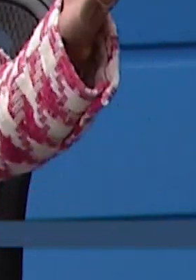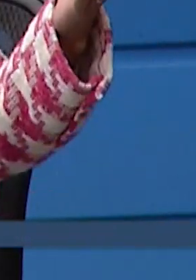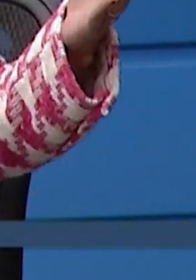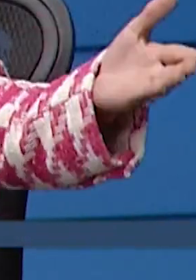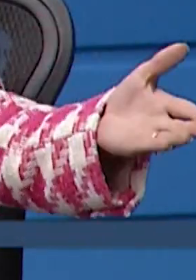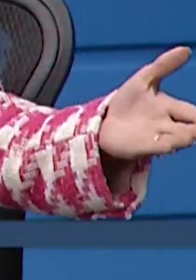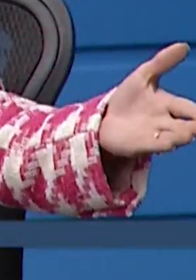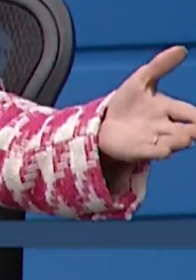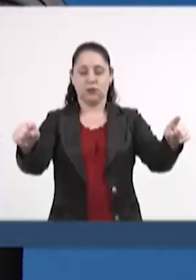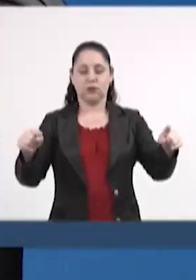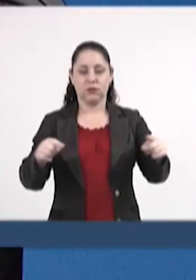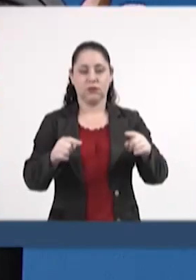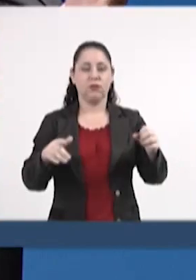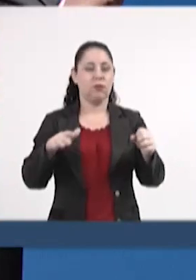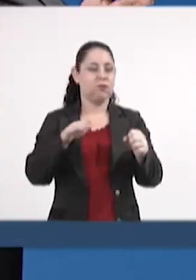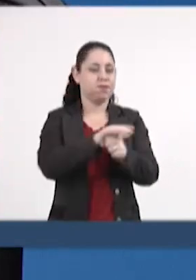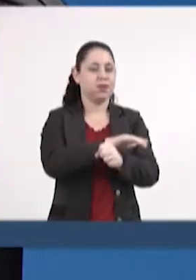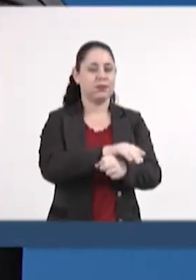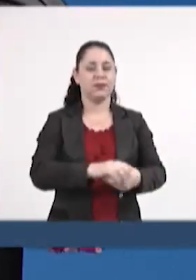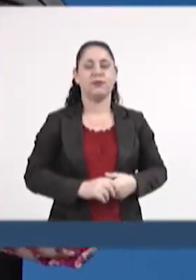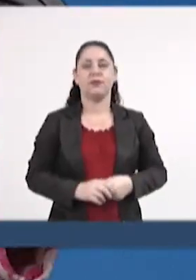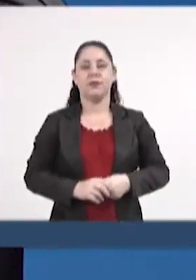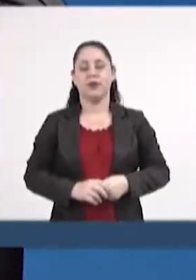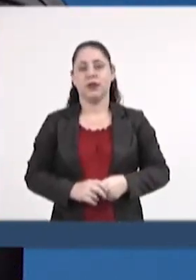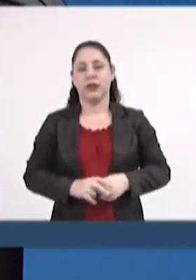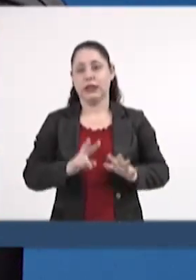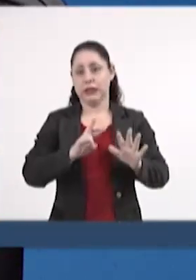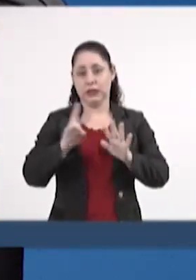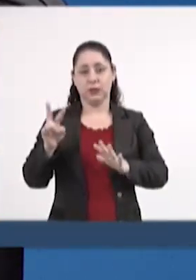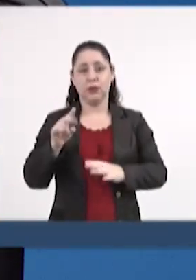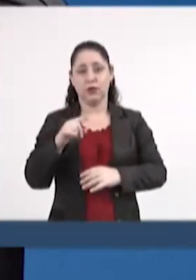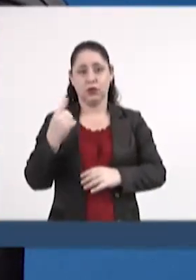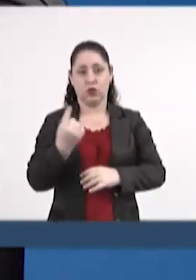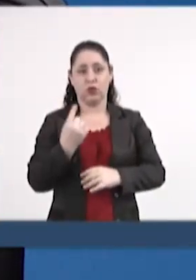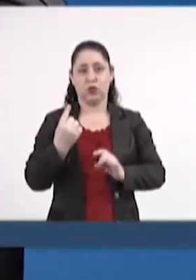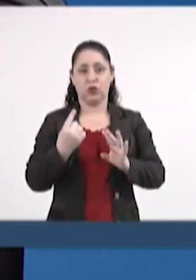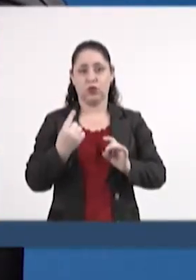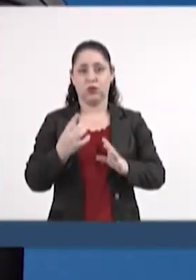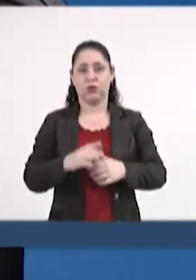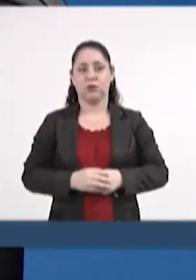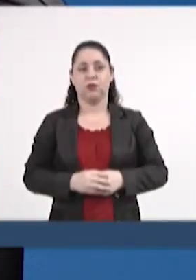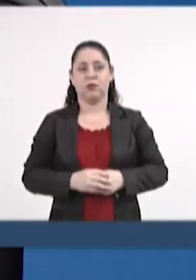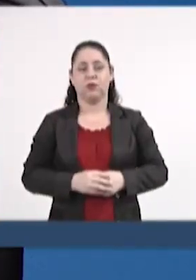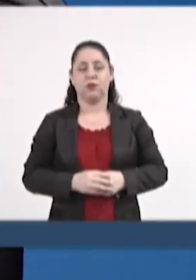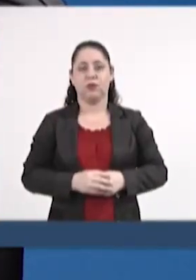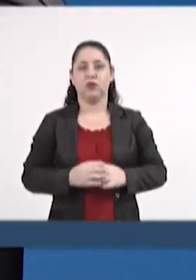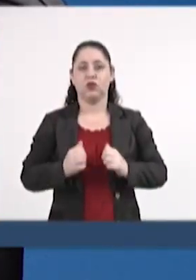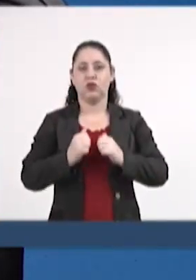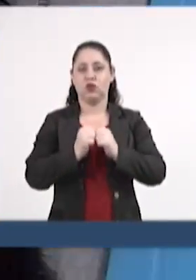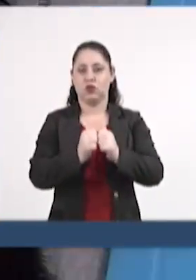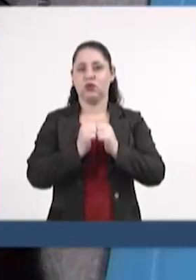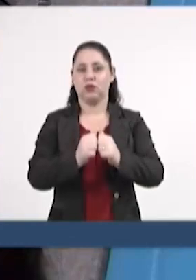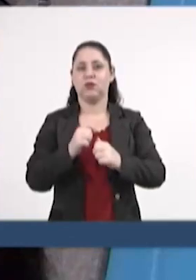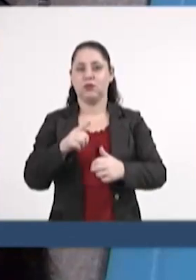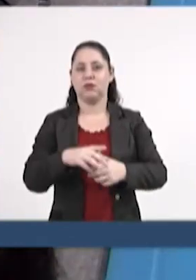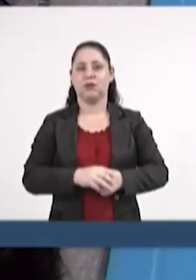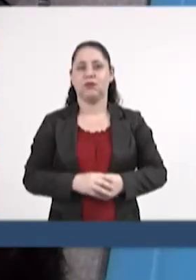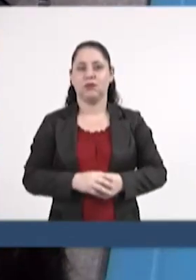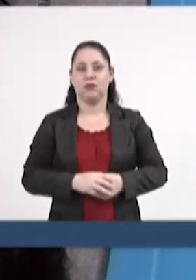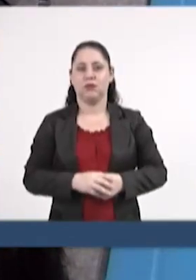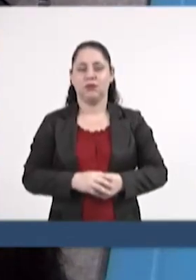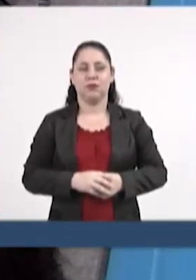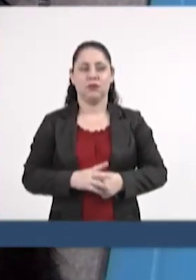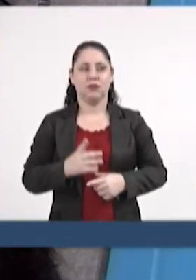cheia num dia de semana para a gente falar para você que você não está só. Que a gente está junto com você para a gente